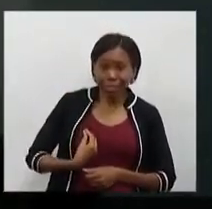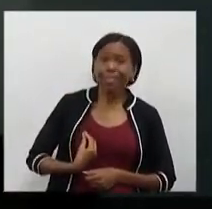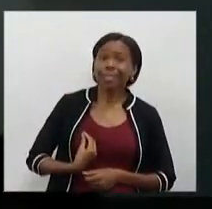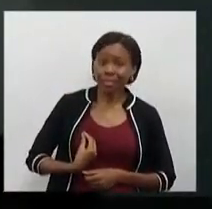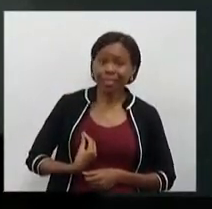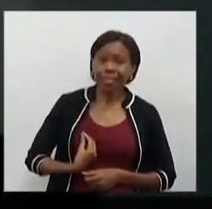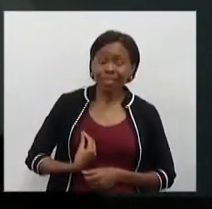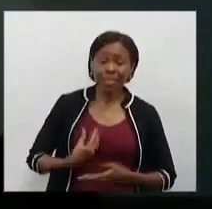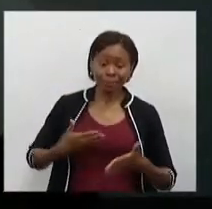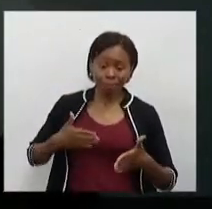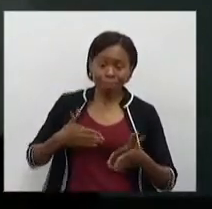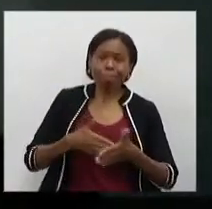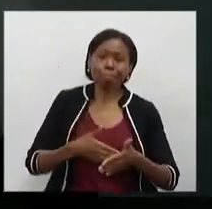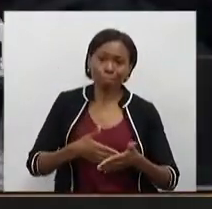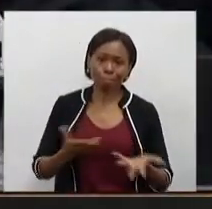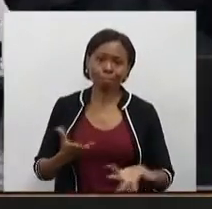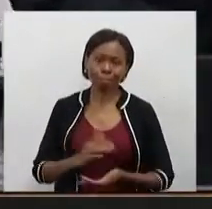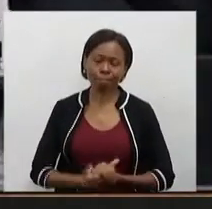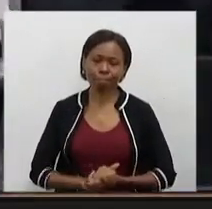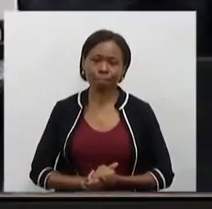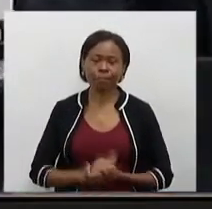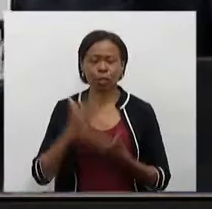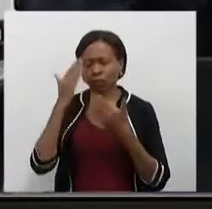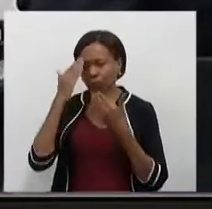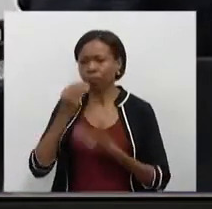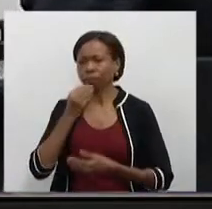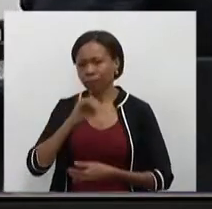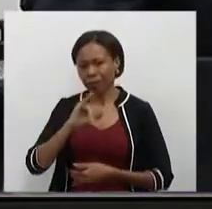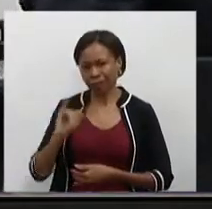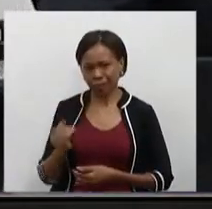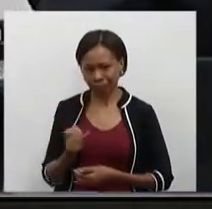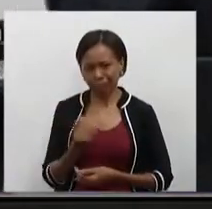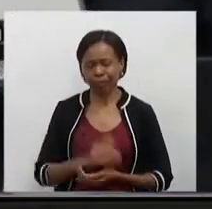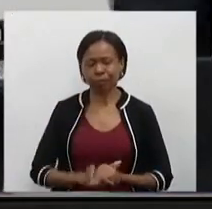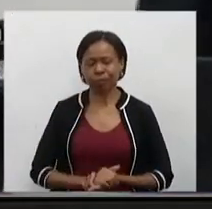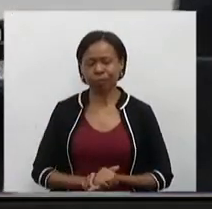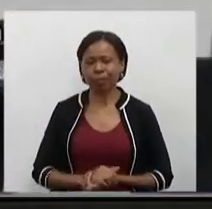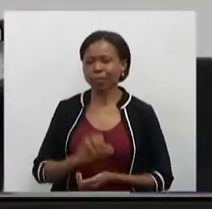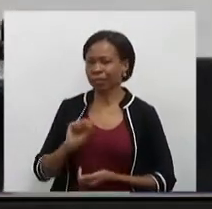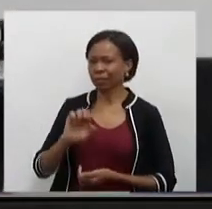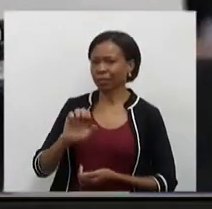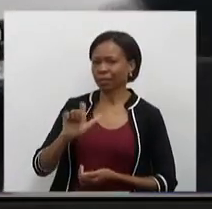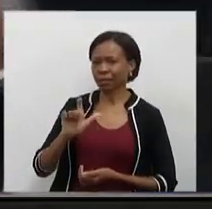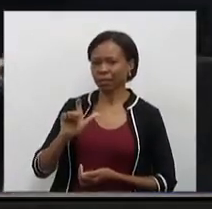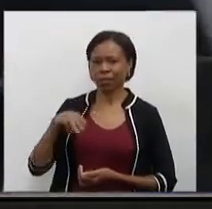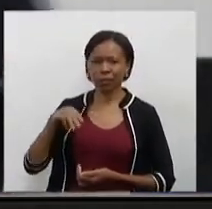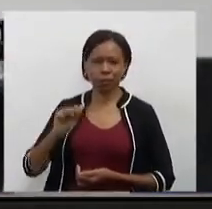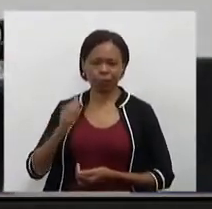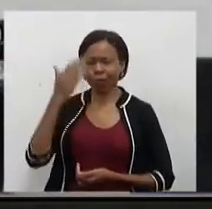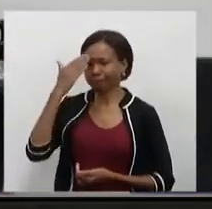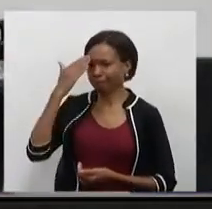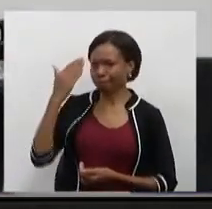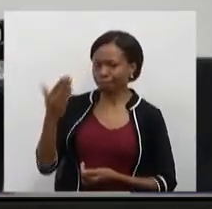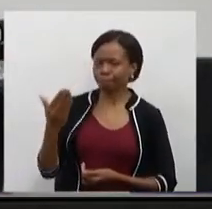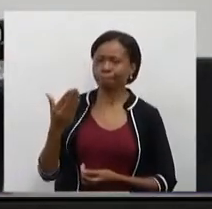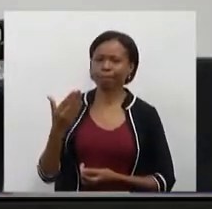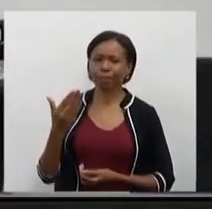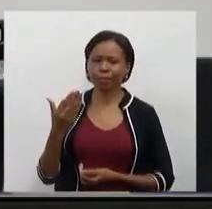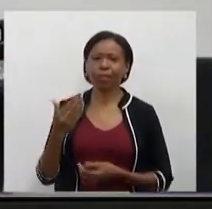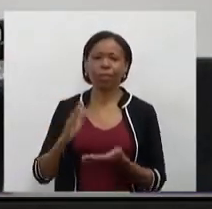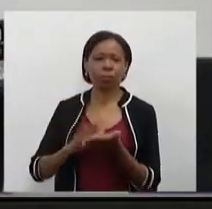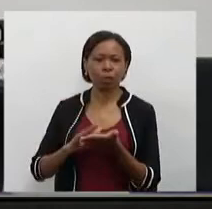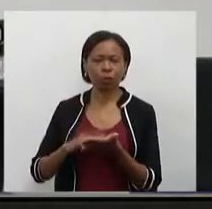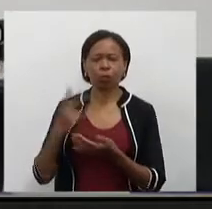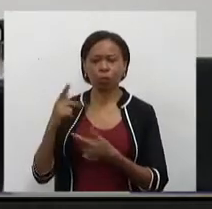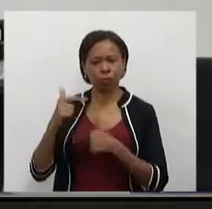isso aí, muito obrigado pela oportunidade. Obrigado, Selma, te agradeço imensamente, né? E parabenizo